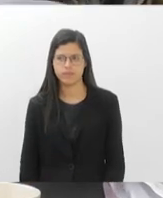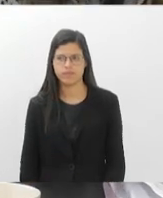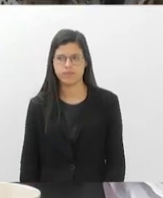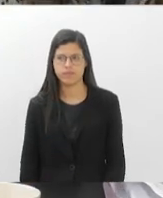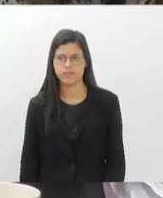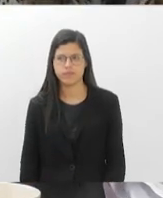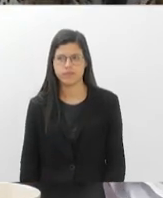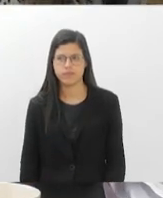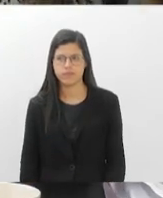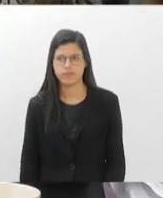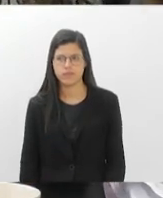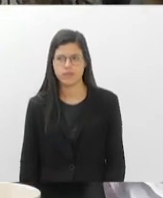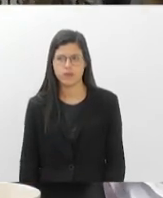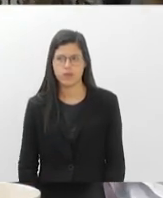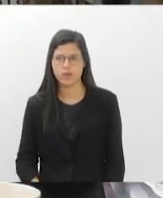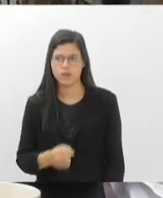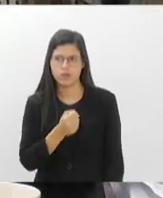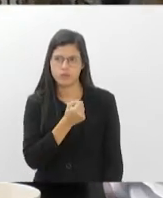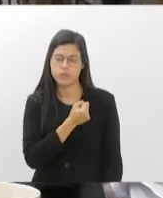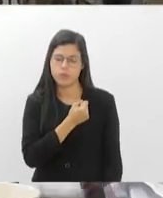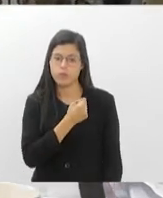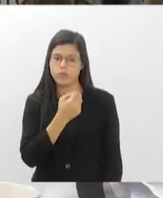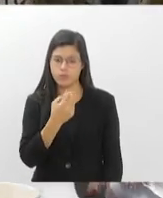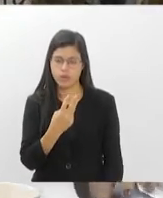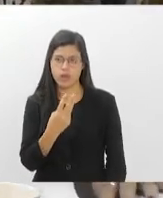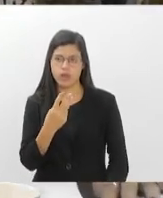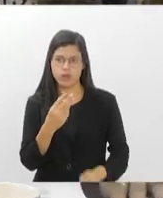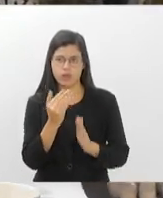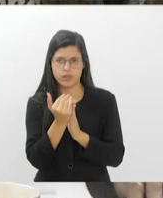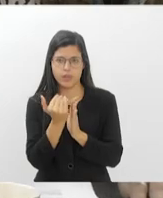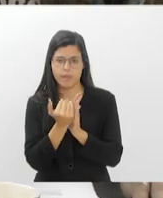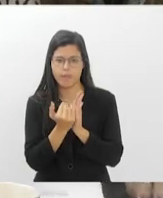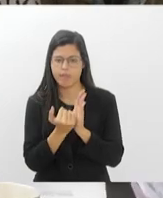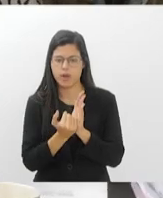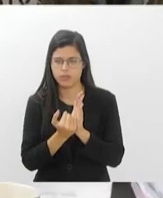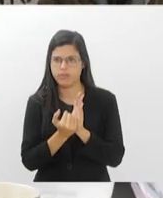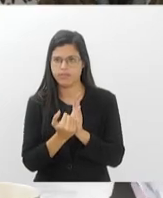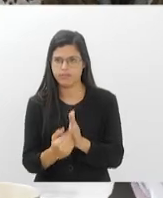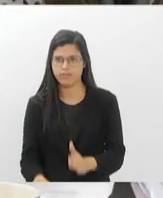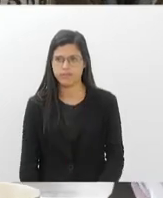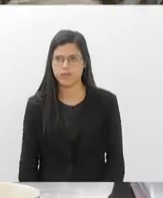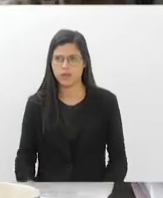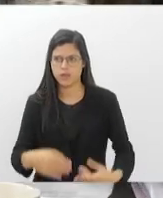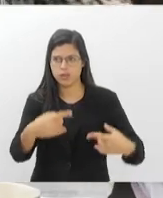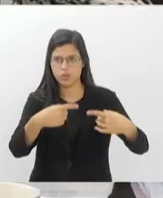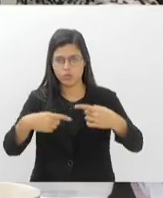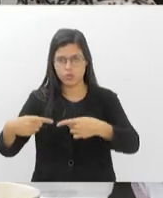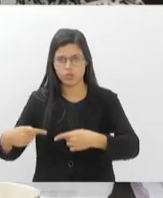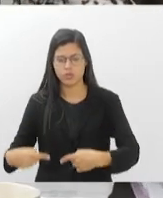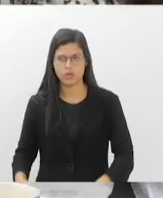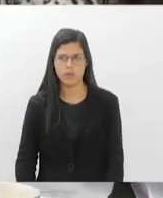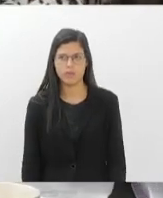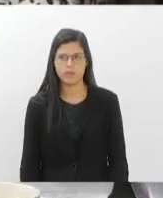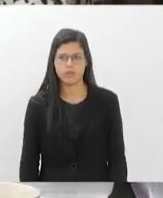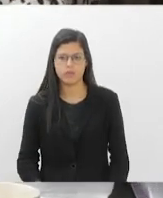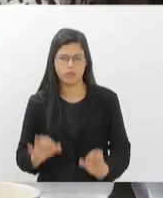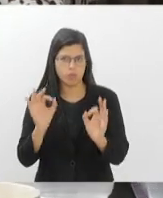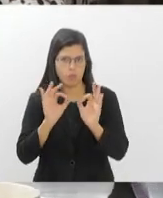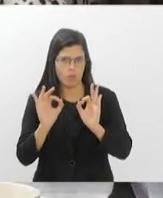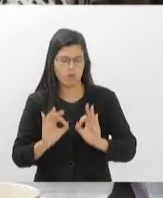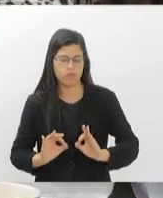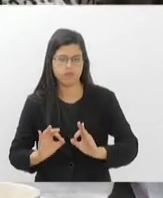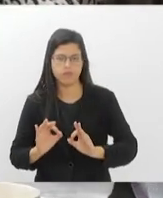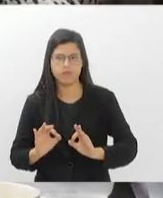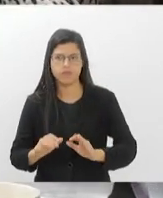420-2019, que é o item 3 da pauta, inclusive. Em discussão, não havendo quem queira